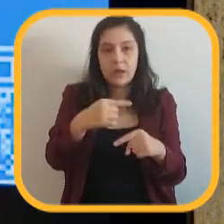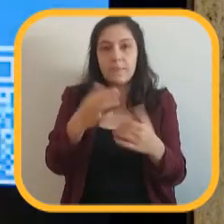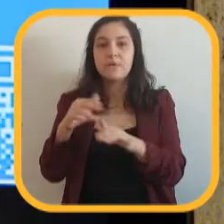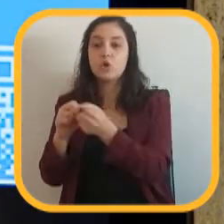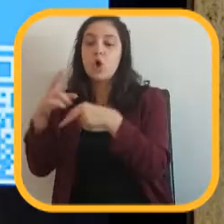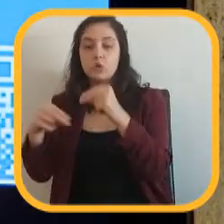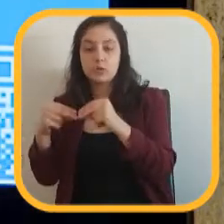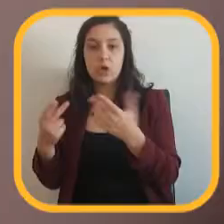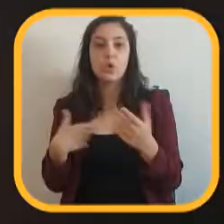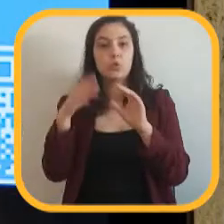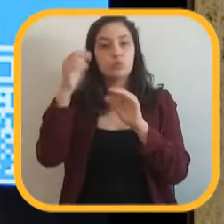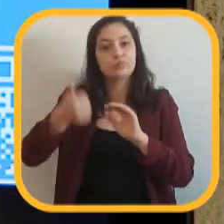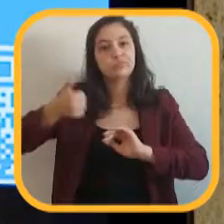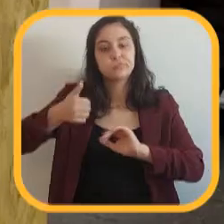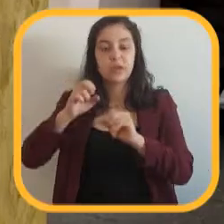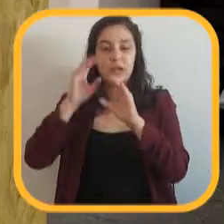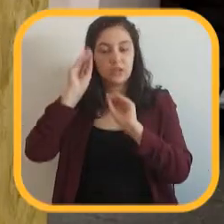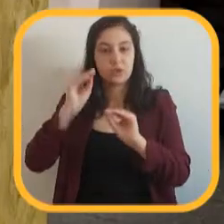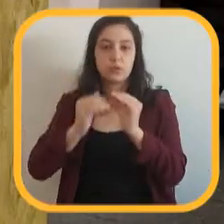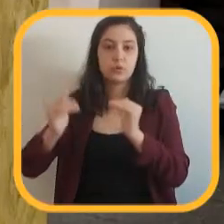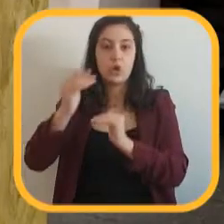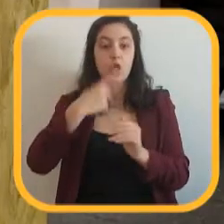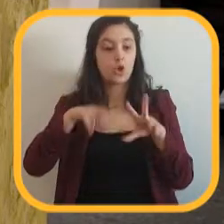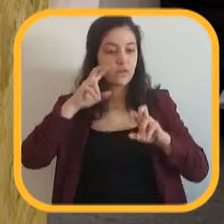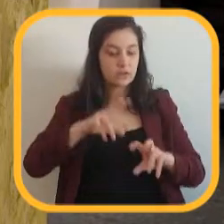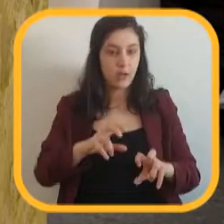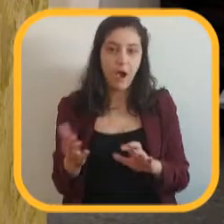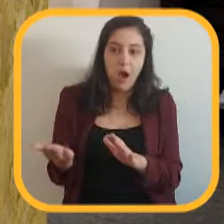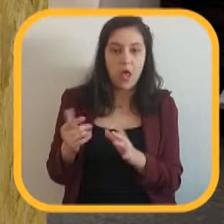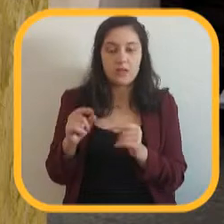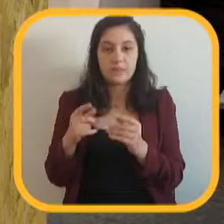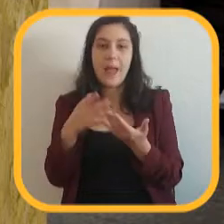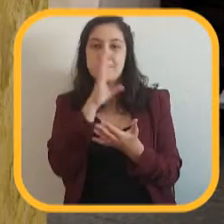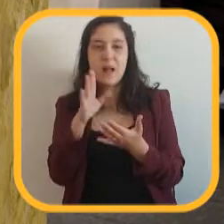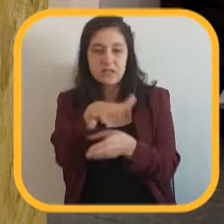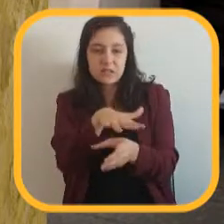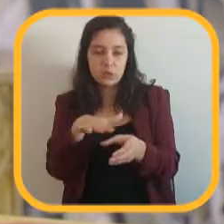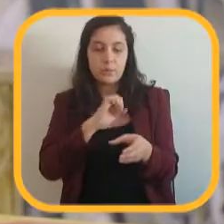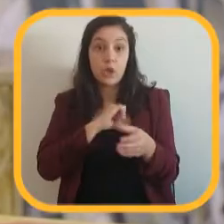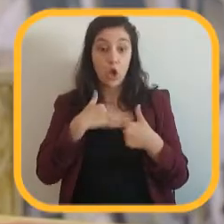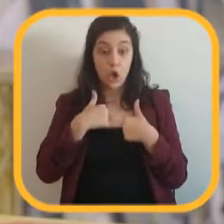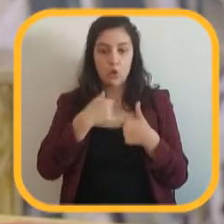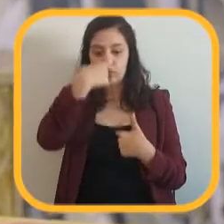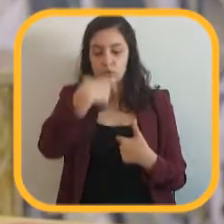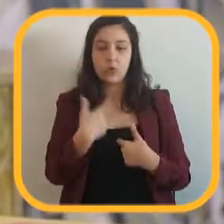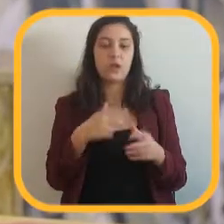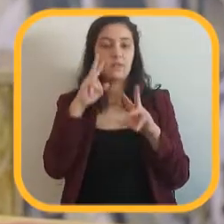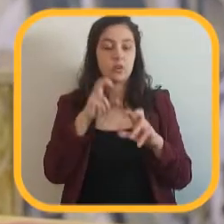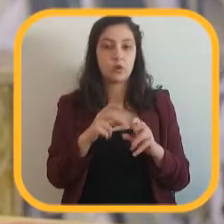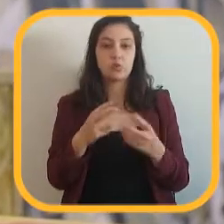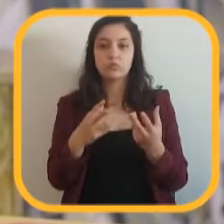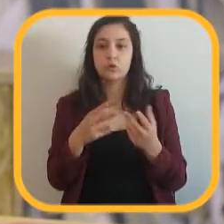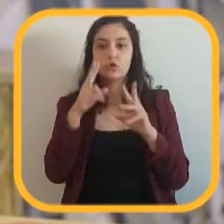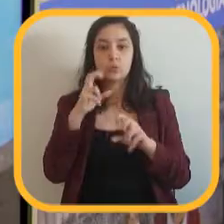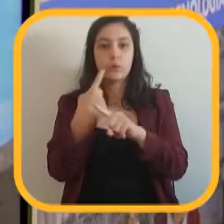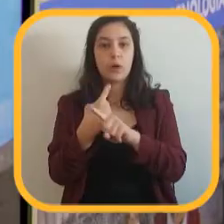grande vantagem no ensino superior é que nós trazemos a nossa investigação e trazemos o nosso caso prático. Eu, como investigador, descobri uma nova